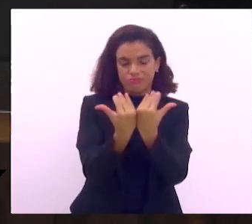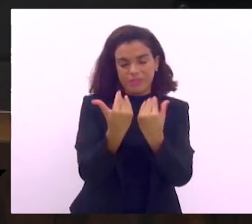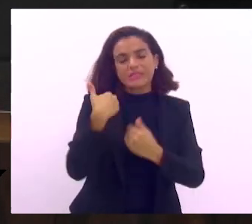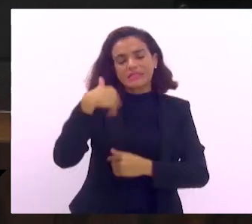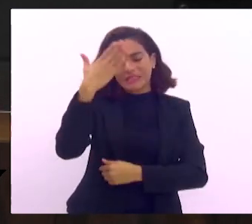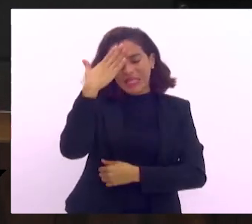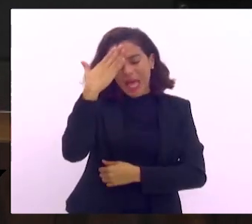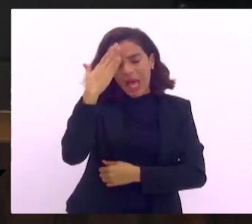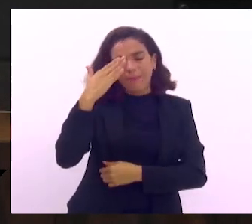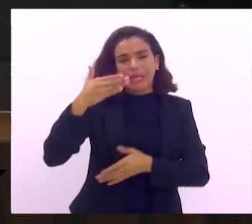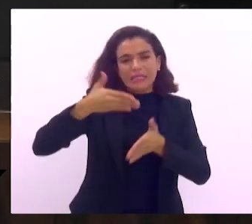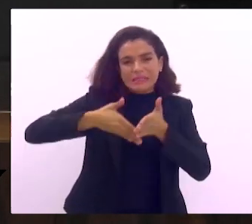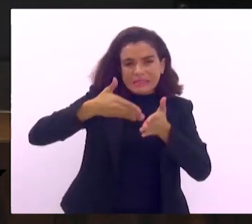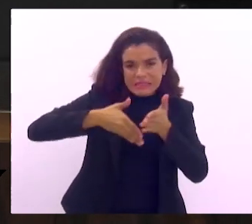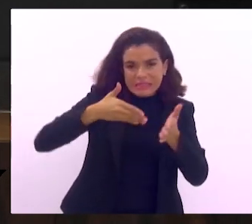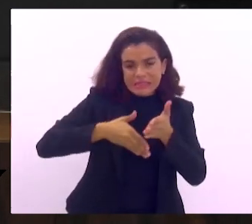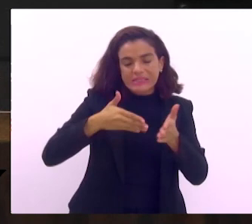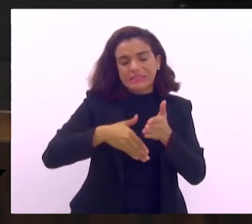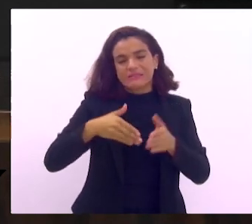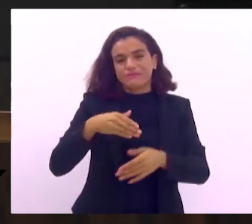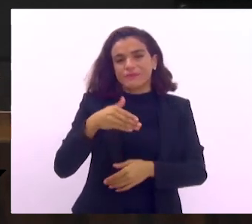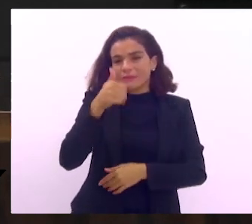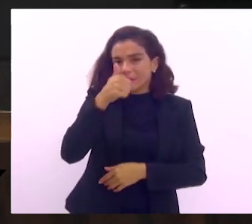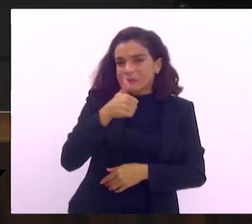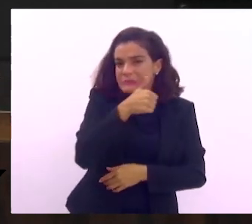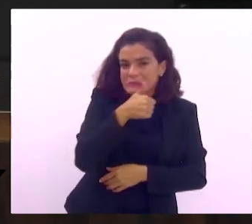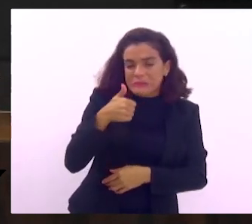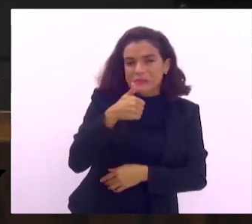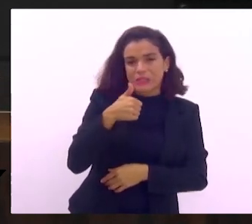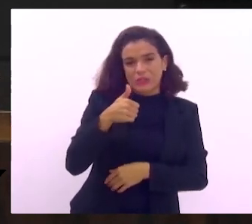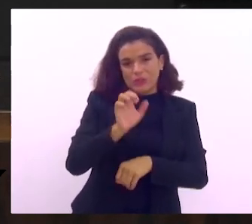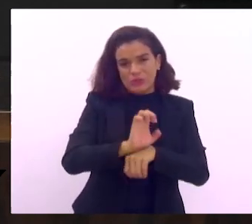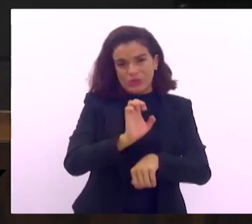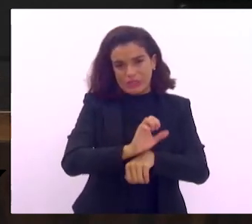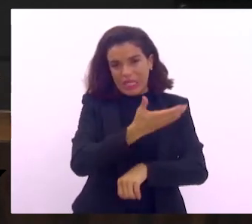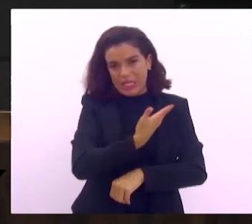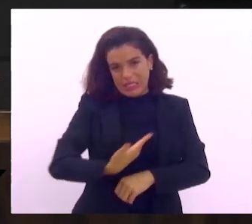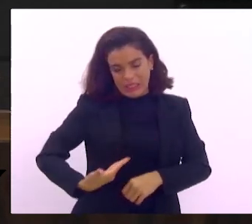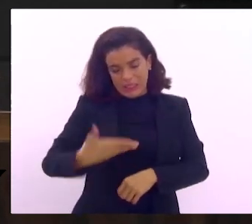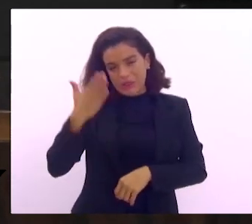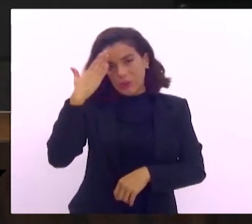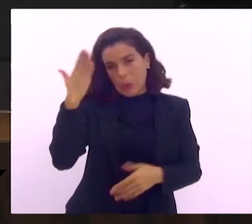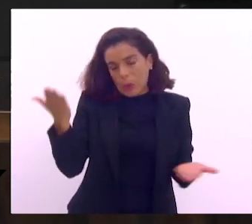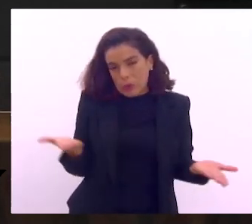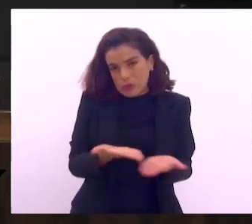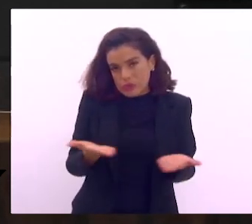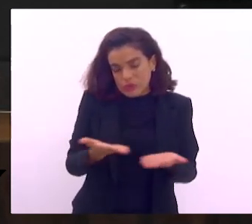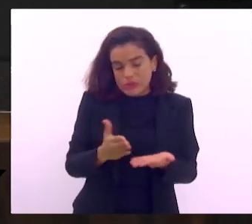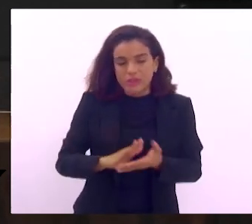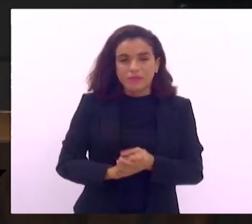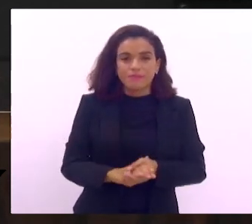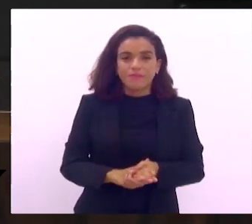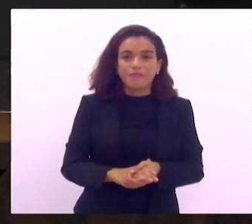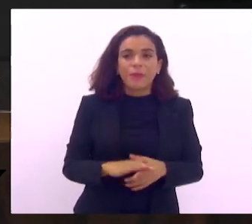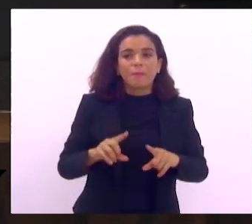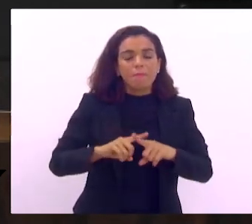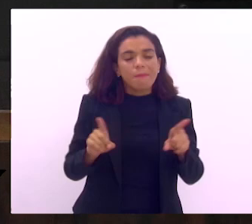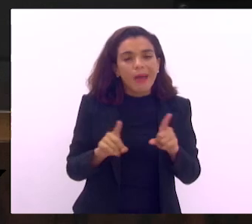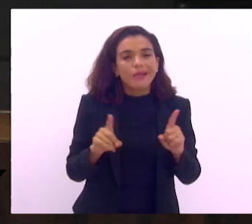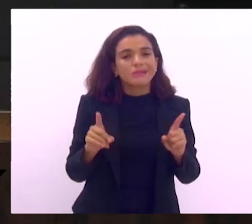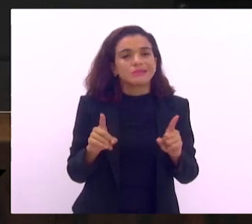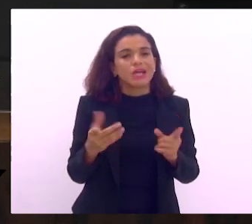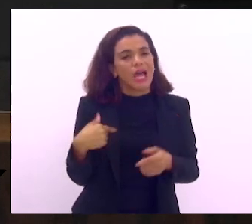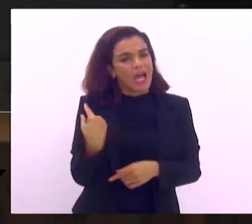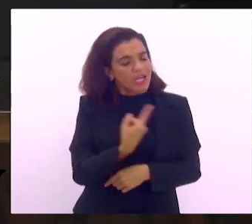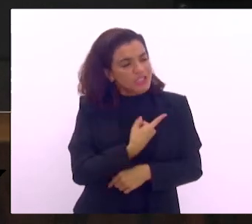governo do estado passa hoje. A gente aqui não vamos contar história e vender sonho, nós vamos todos aqui pisar no